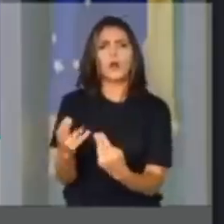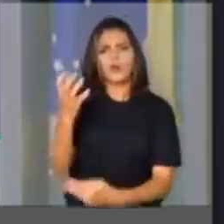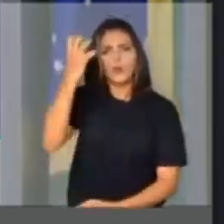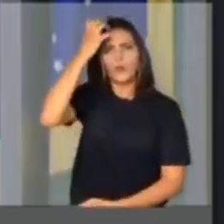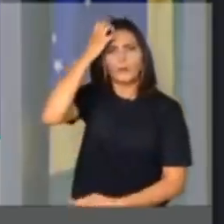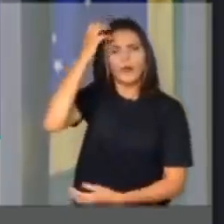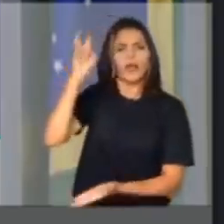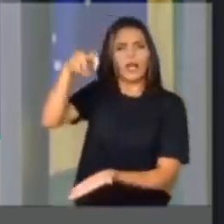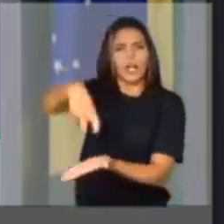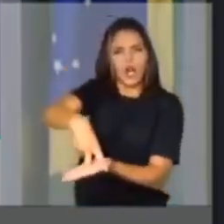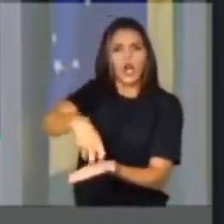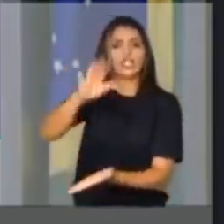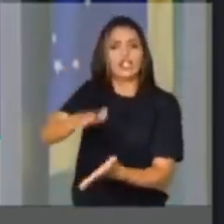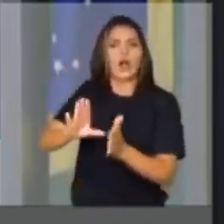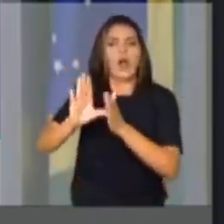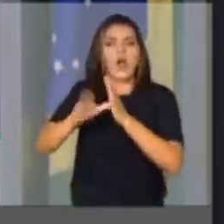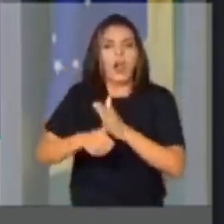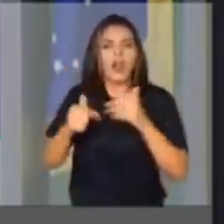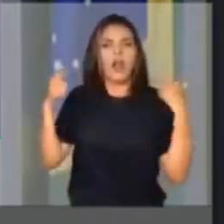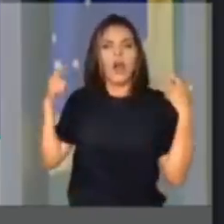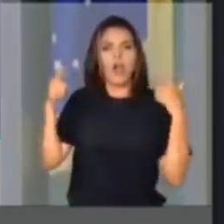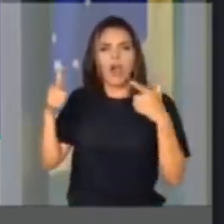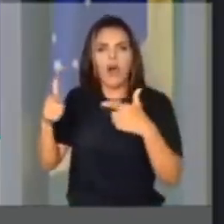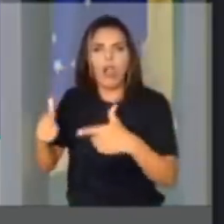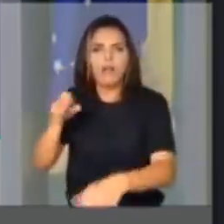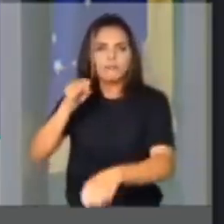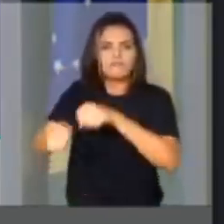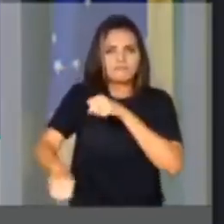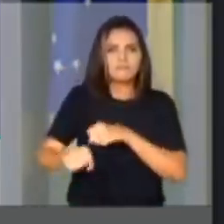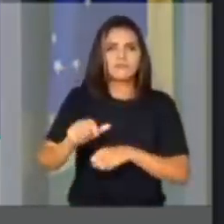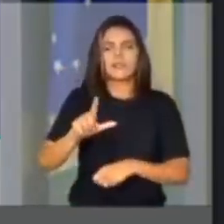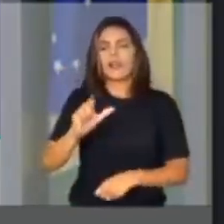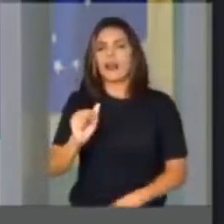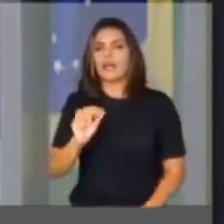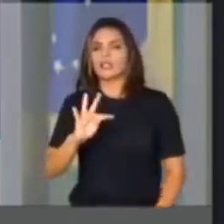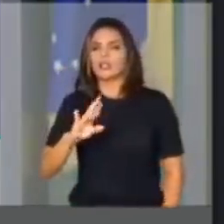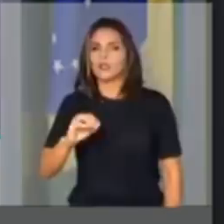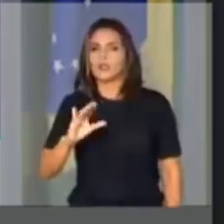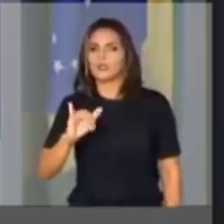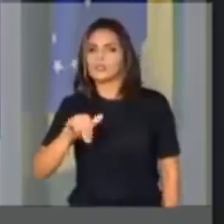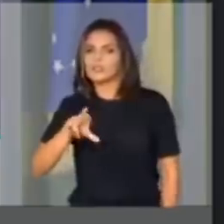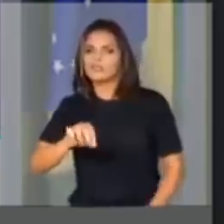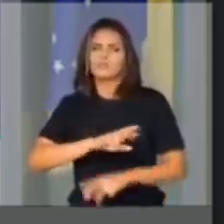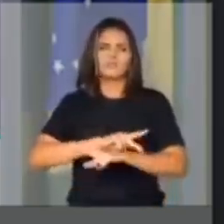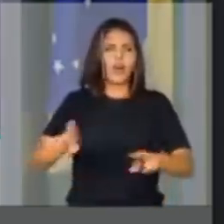culpados, condenados por roubo, por homicídio, por latrocínio.